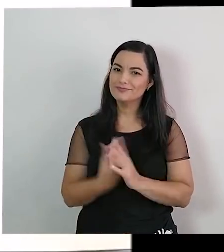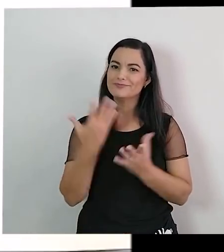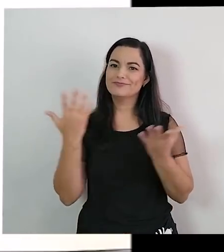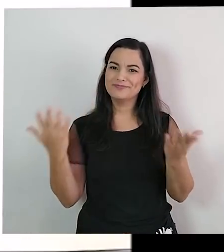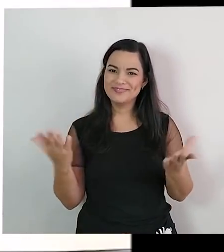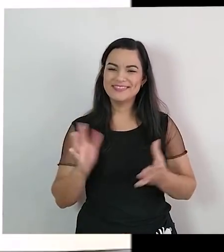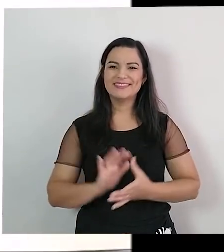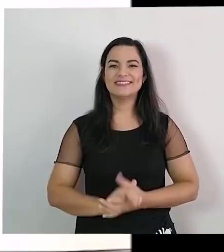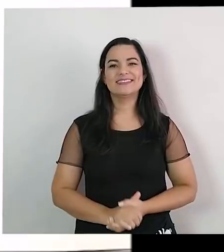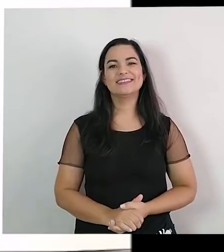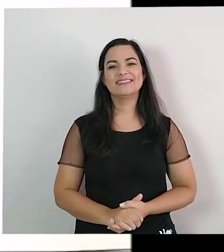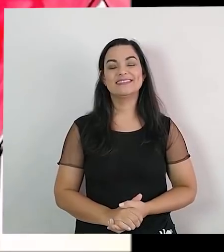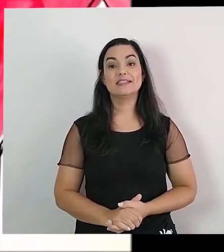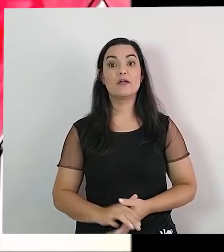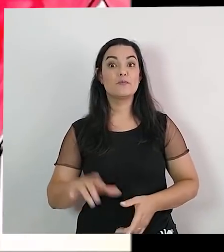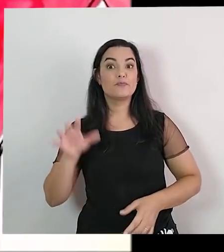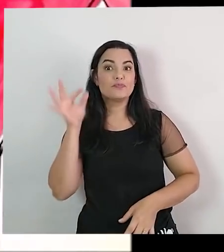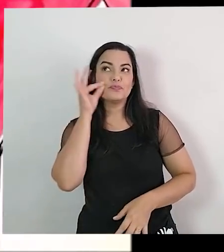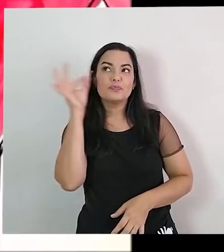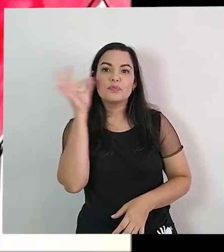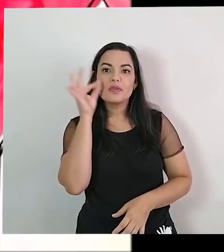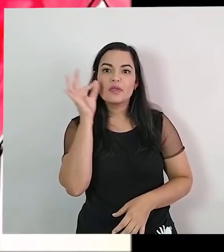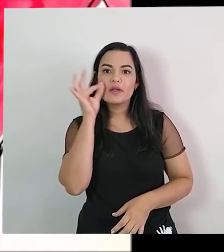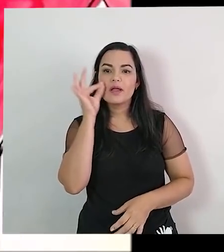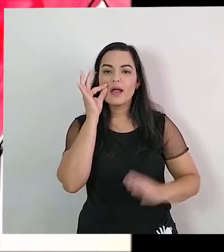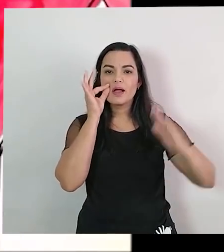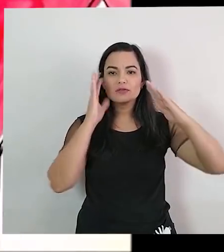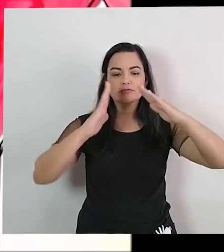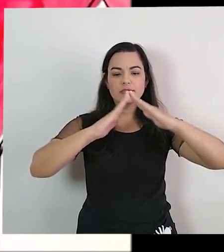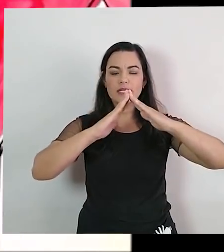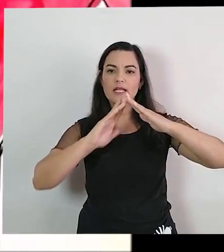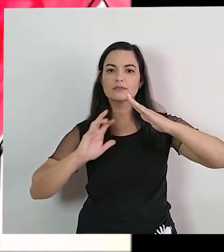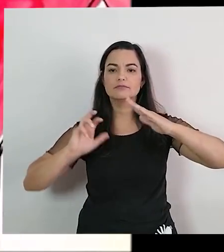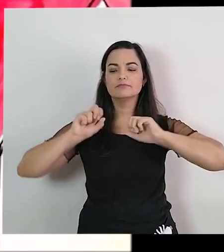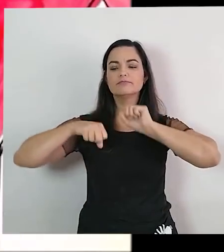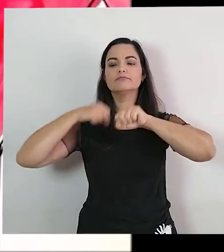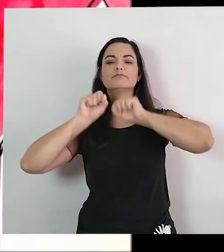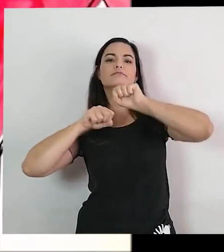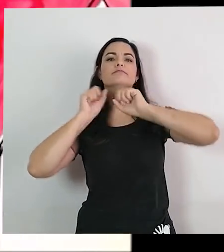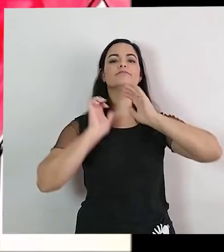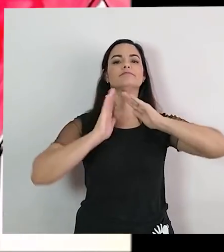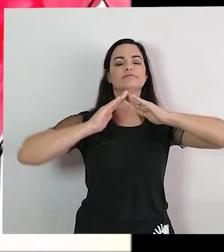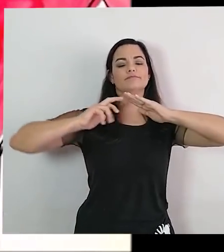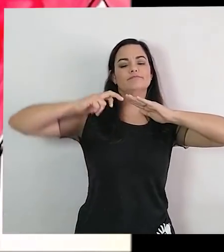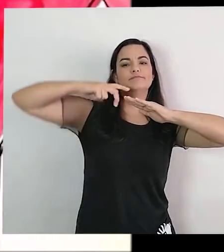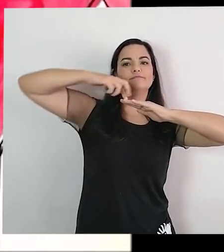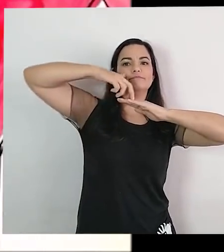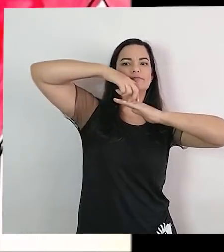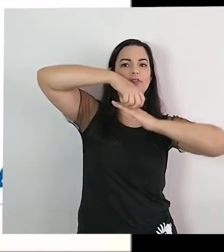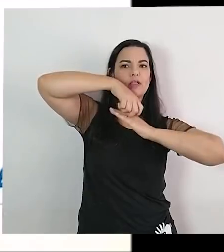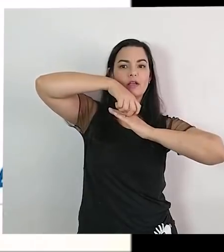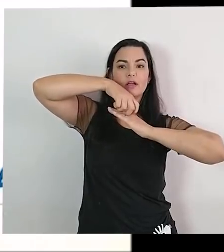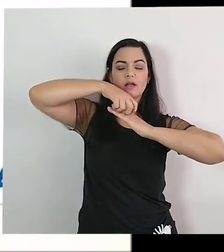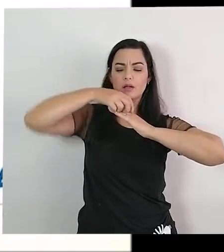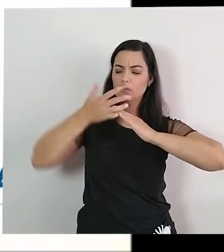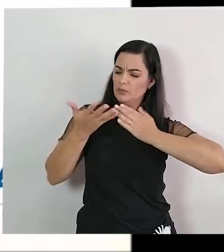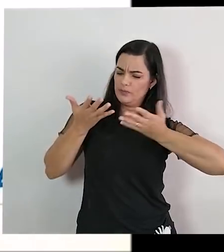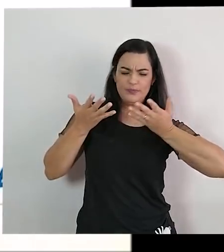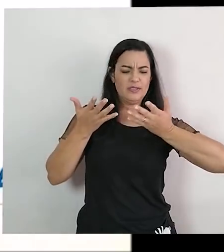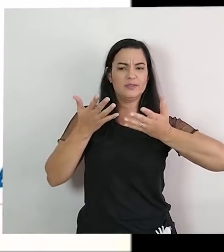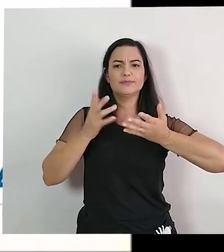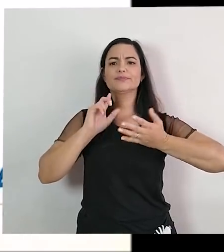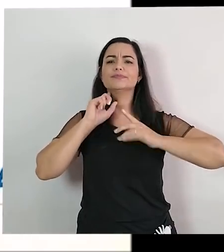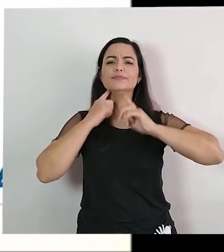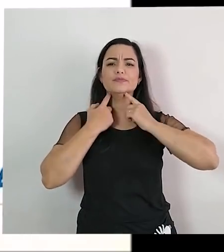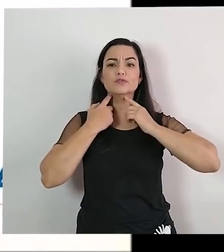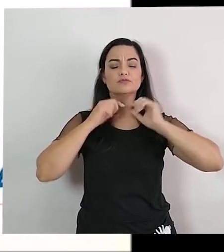ficou. O gato subiu no telhado. O gato não viu que as patinhas sujou. Num